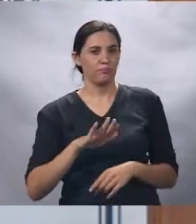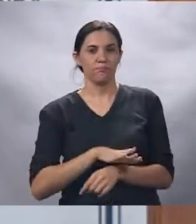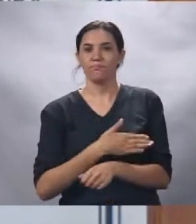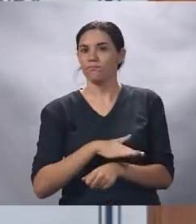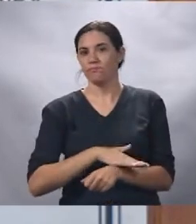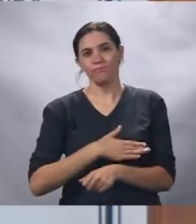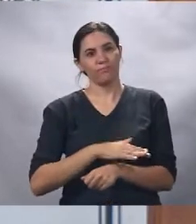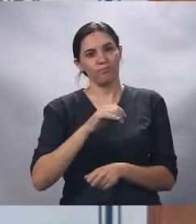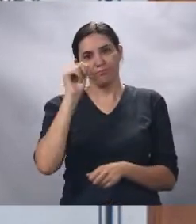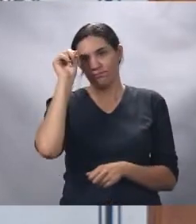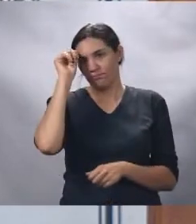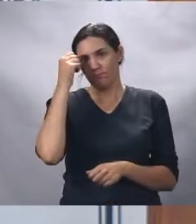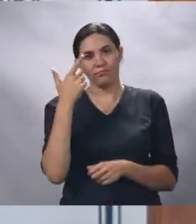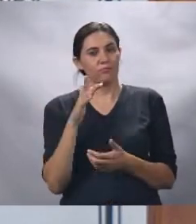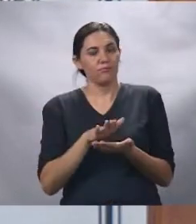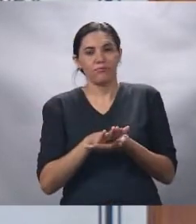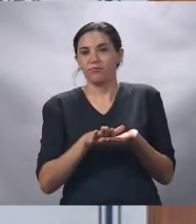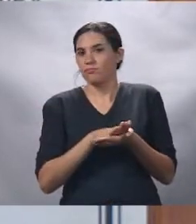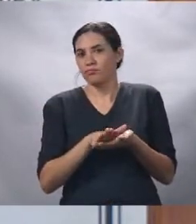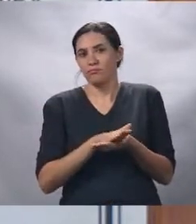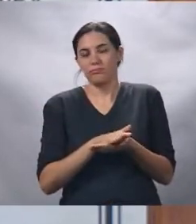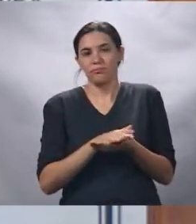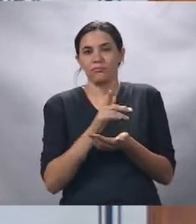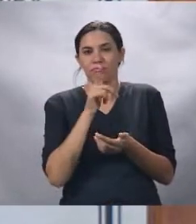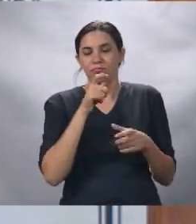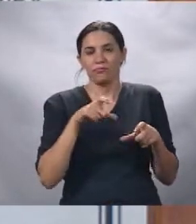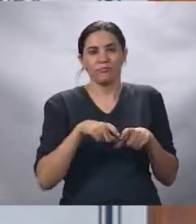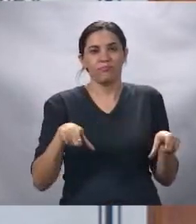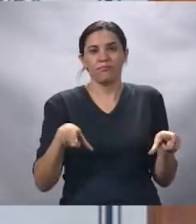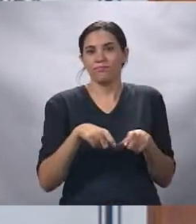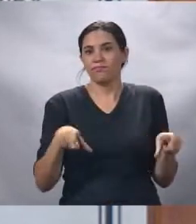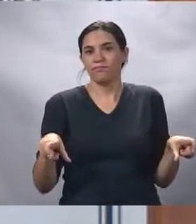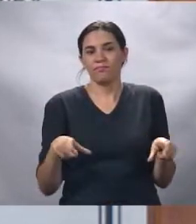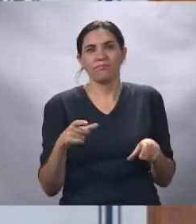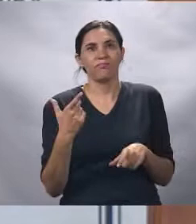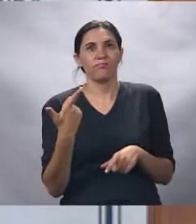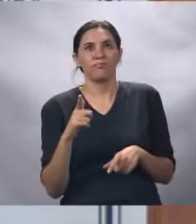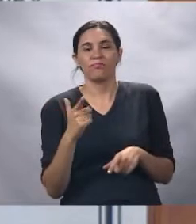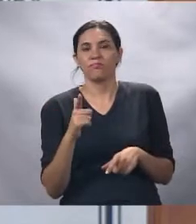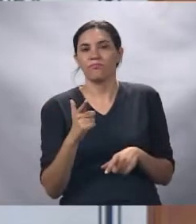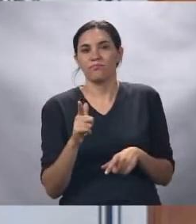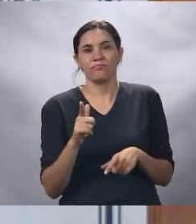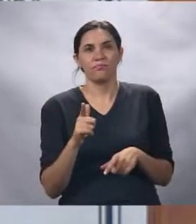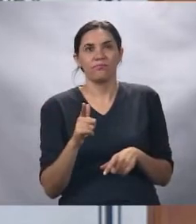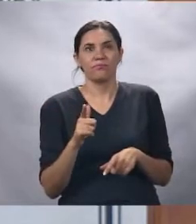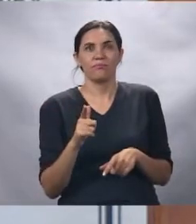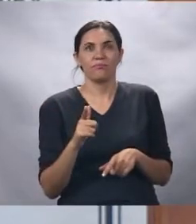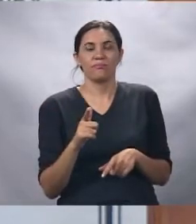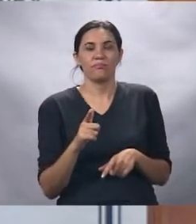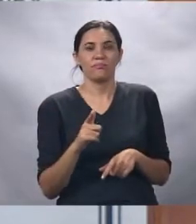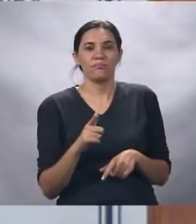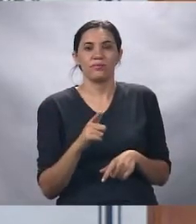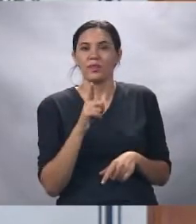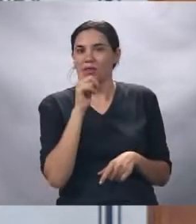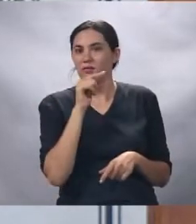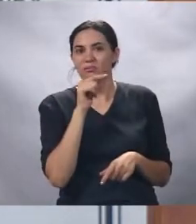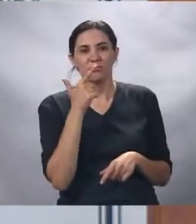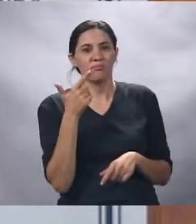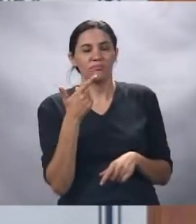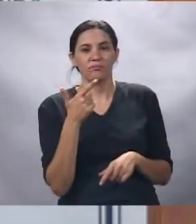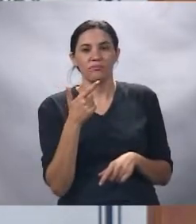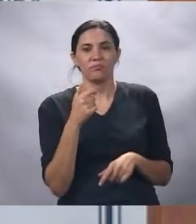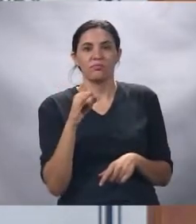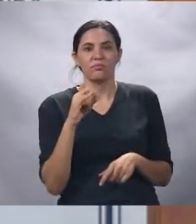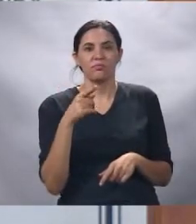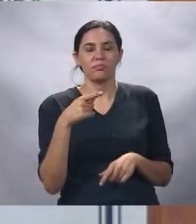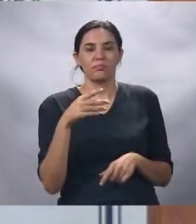esgoto, e também não... A questão da água, não sei se eu estou equivocado, mas talvez também nem água tem. O IPTU